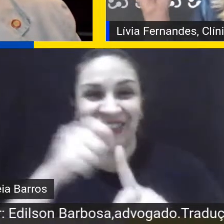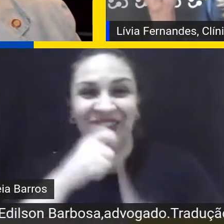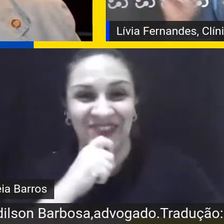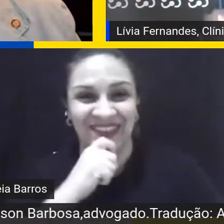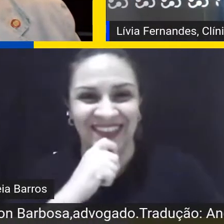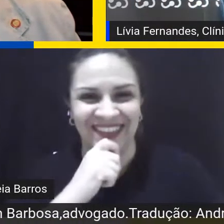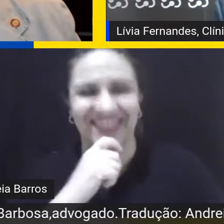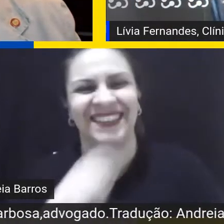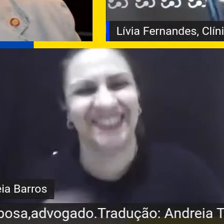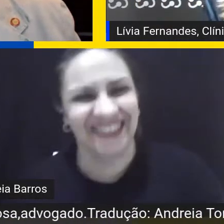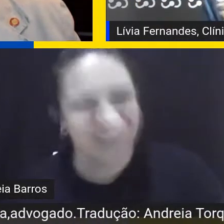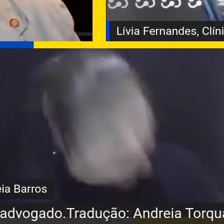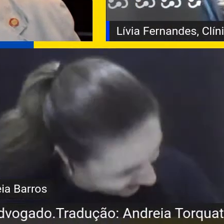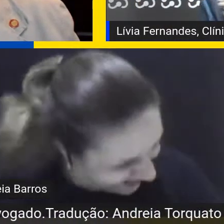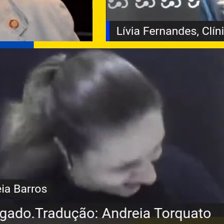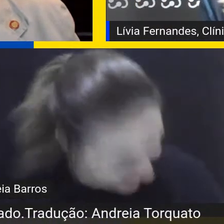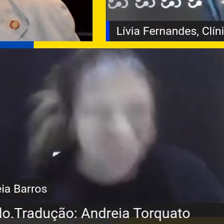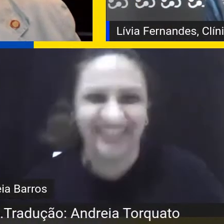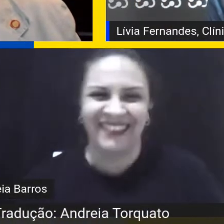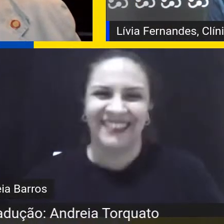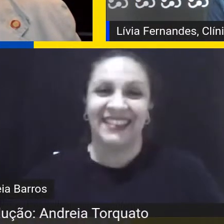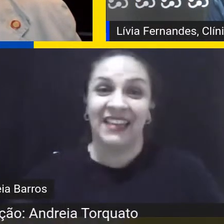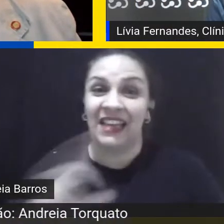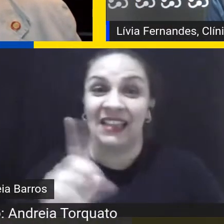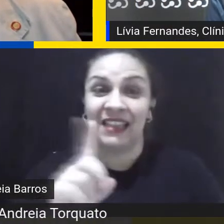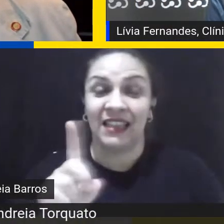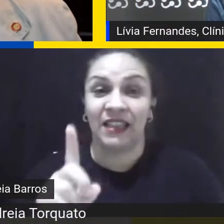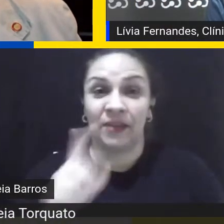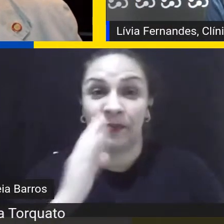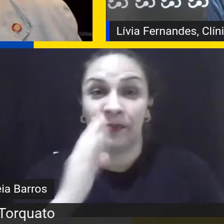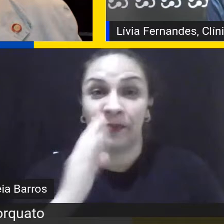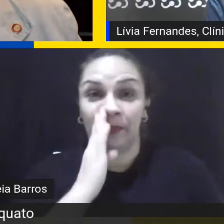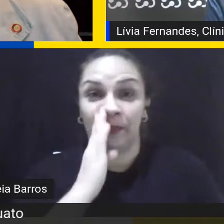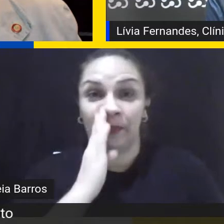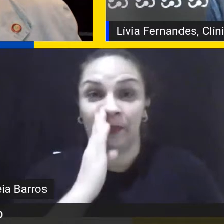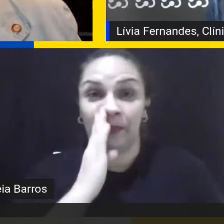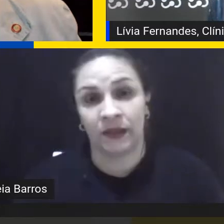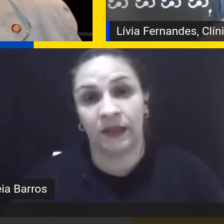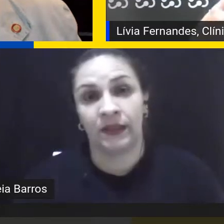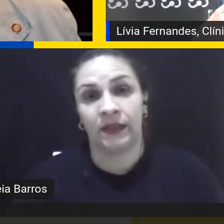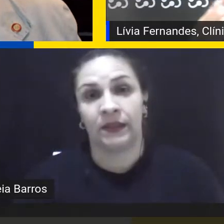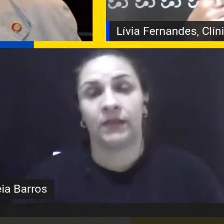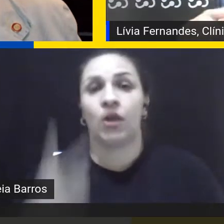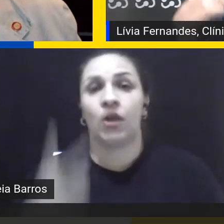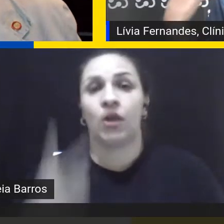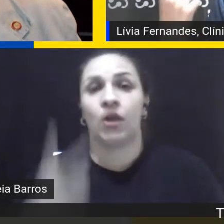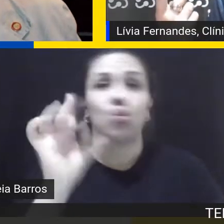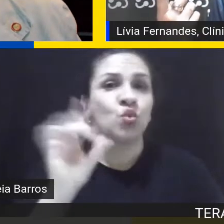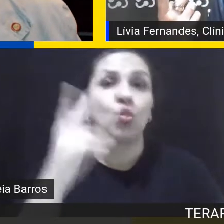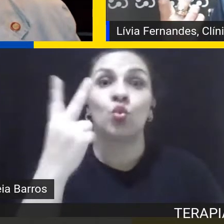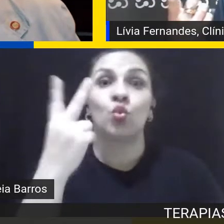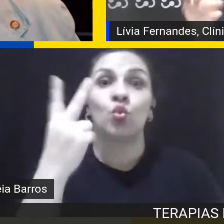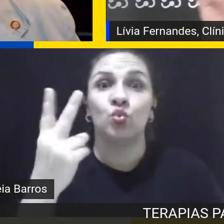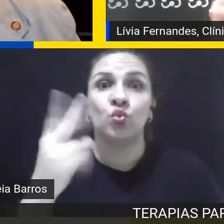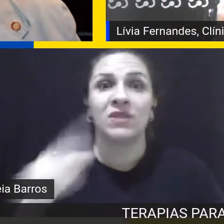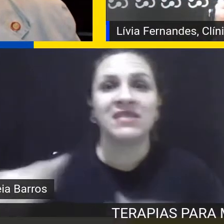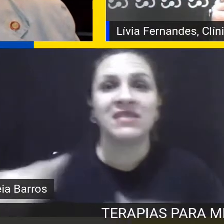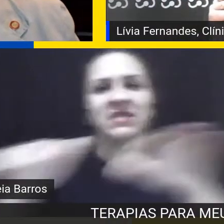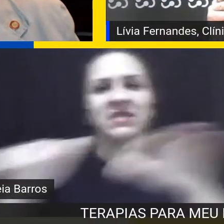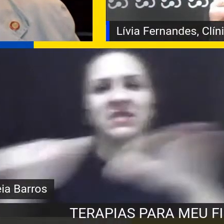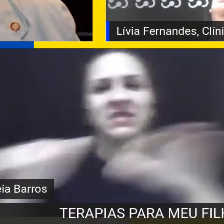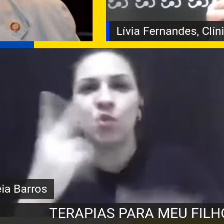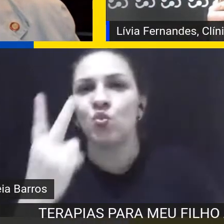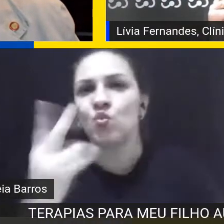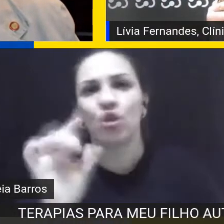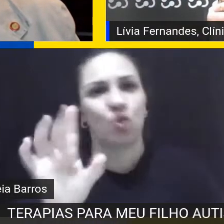Chegando em agosto? Não, nós ficamos afastados só 2 semanas no começo da pandemia, que eu acho que